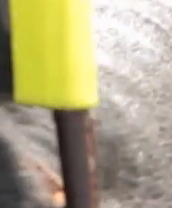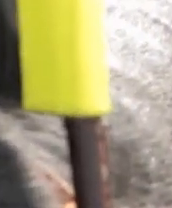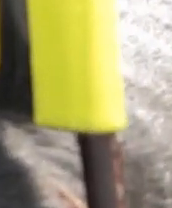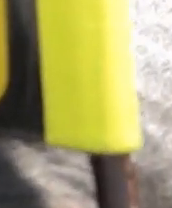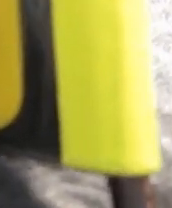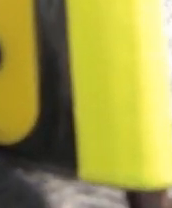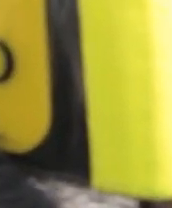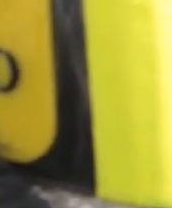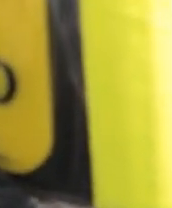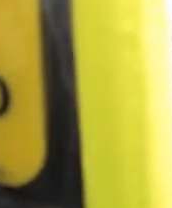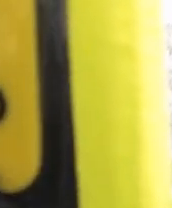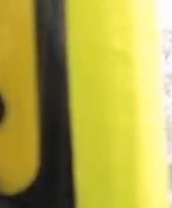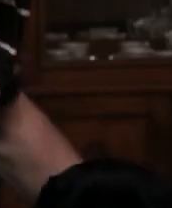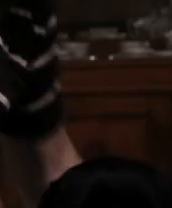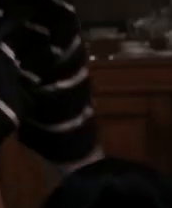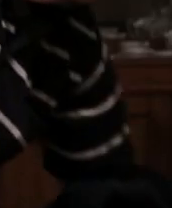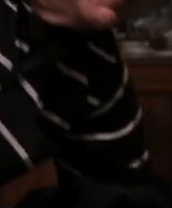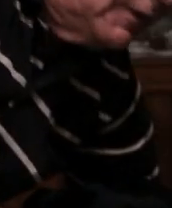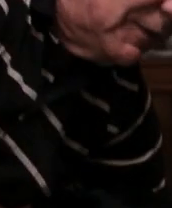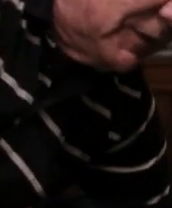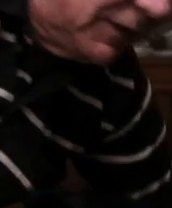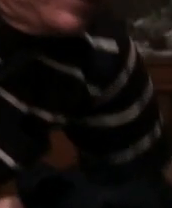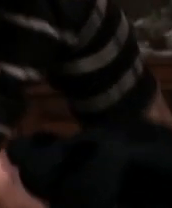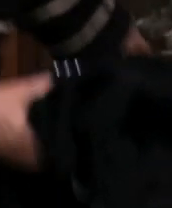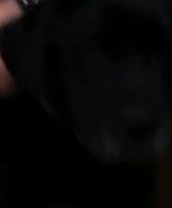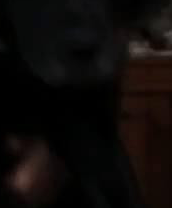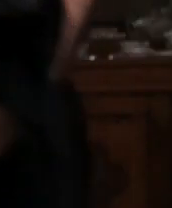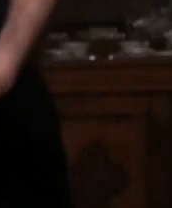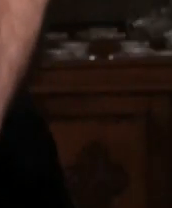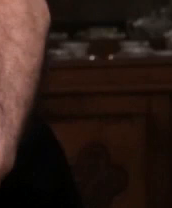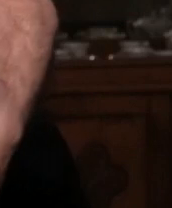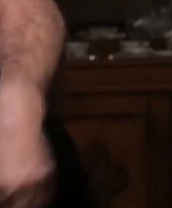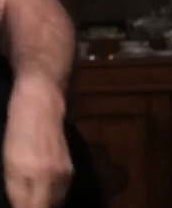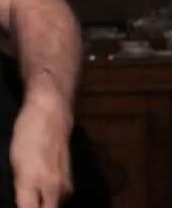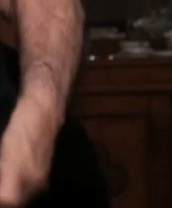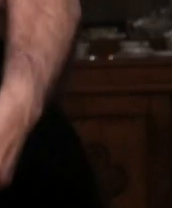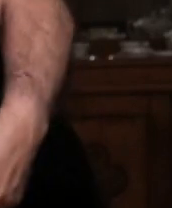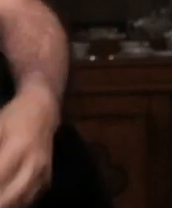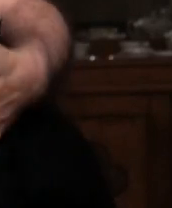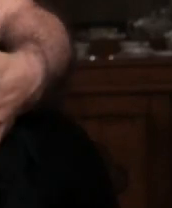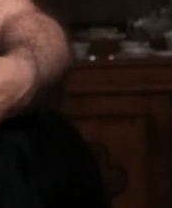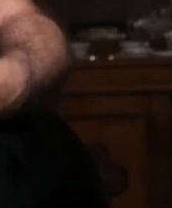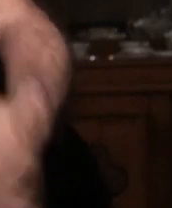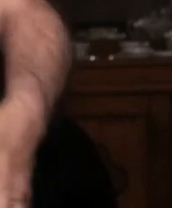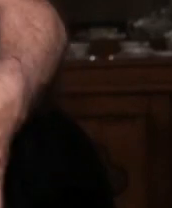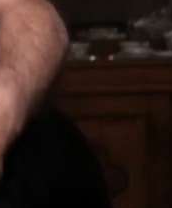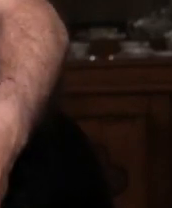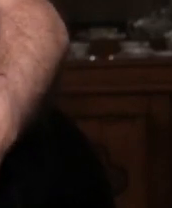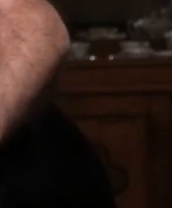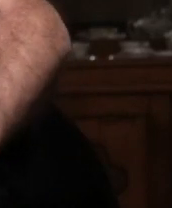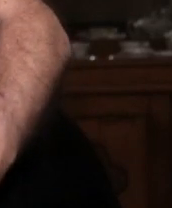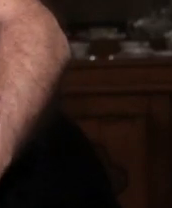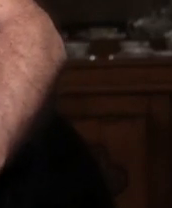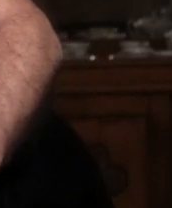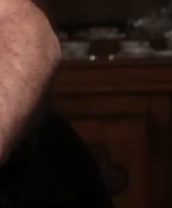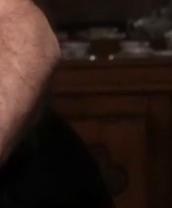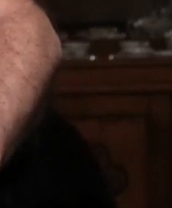me toquem, estou trabalhando." De volta à sala, Alberto coloca o cão-guia no colo. Bueno, ella es